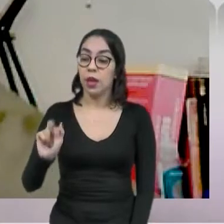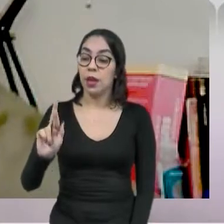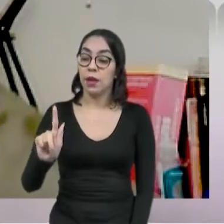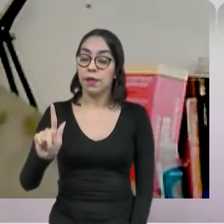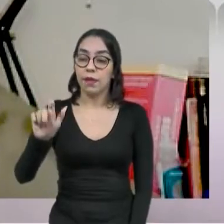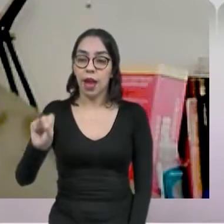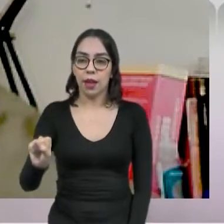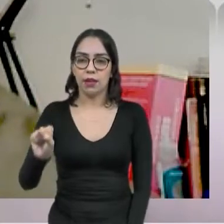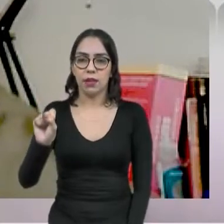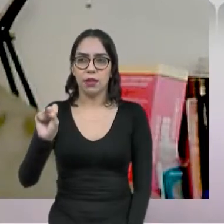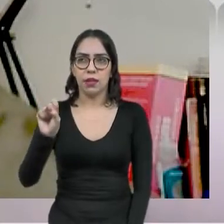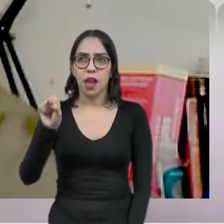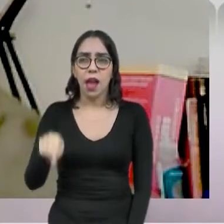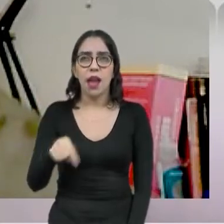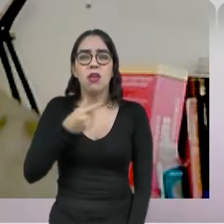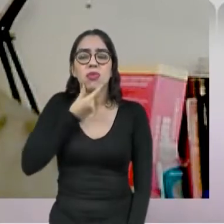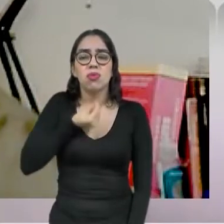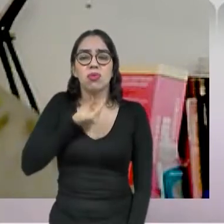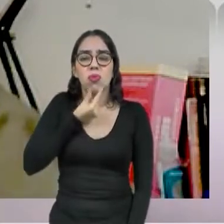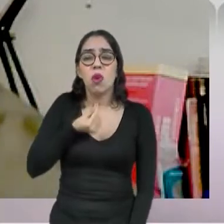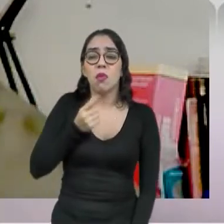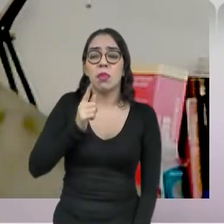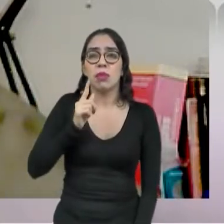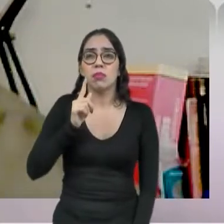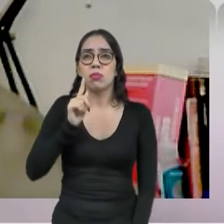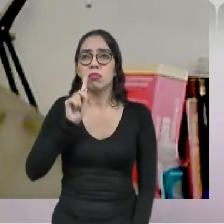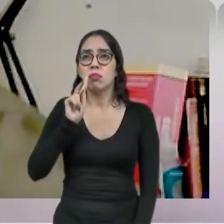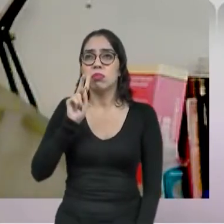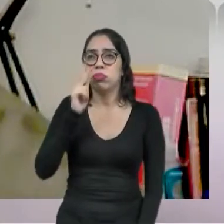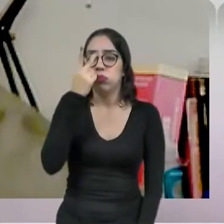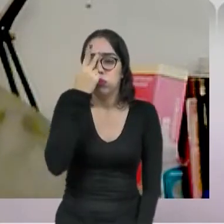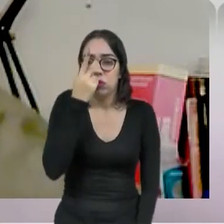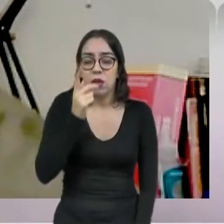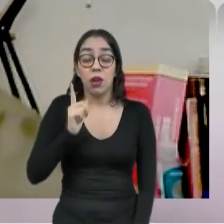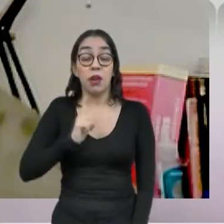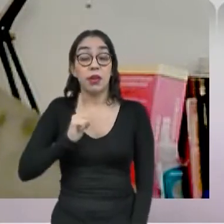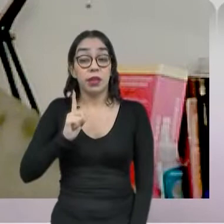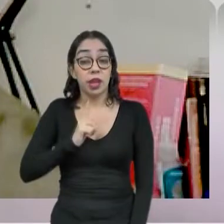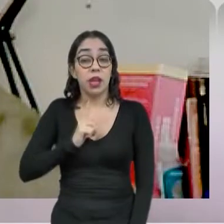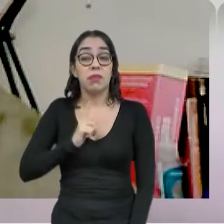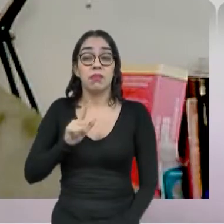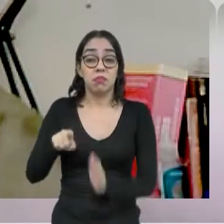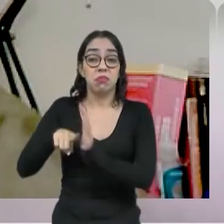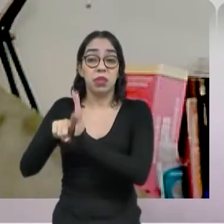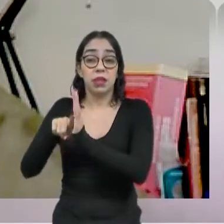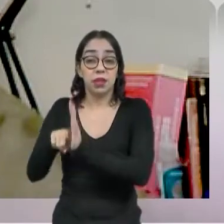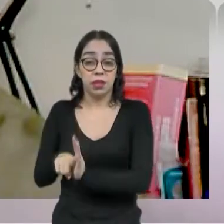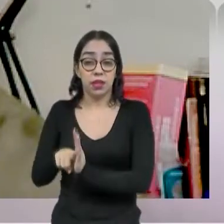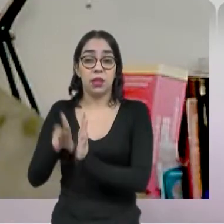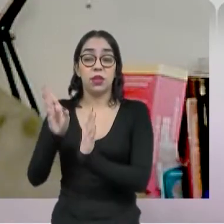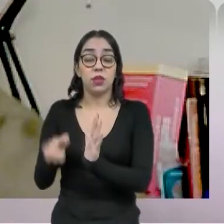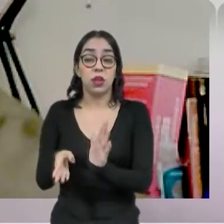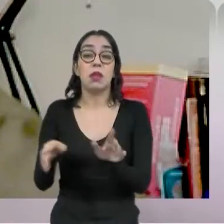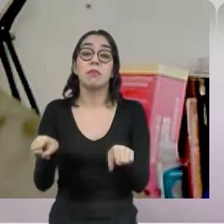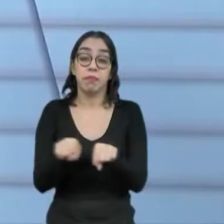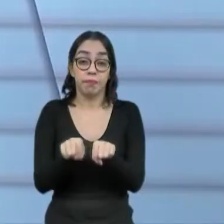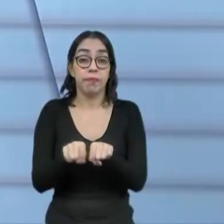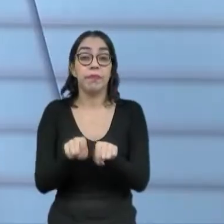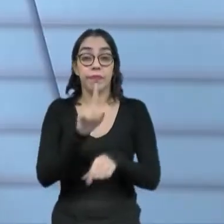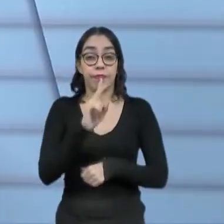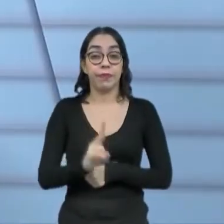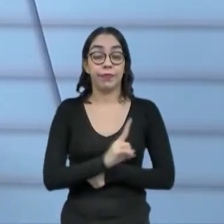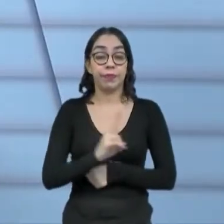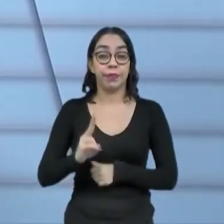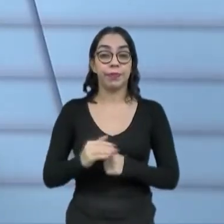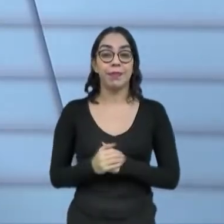nas suas circunstâncias, né, o homem nas suas contradições. E foi o mesmo que aconteceu em relação ao padre Cícero. Estou aqui